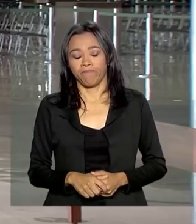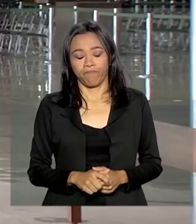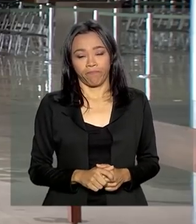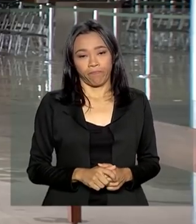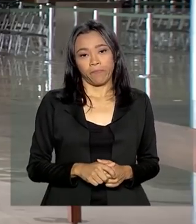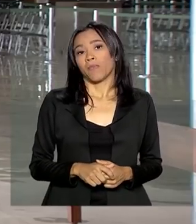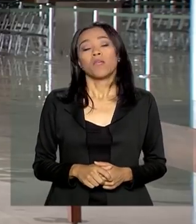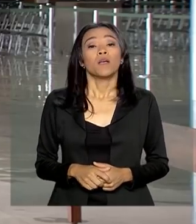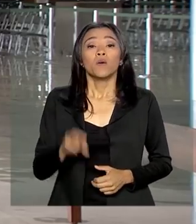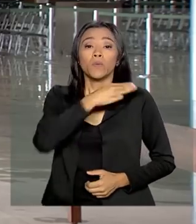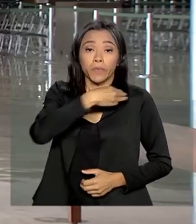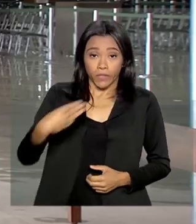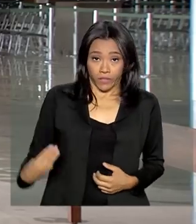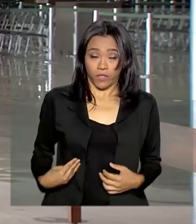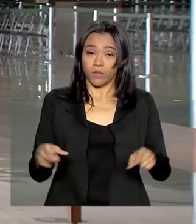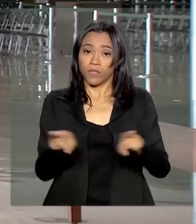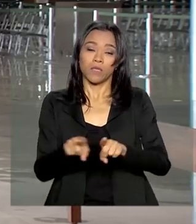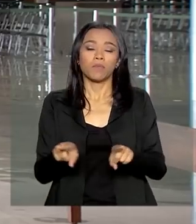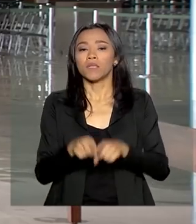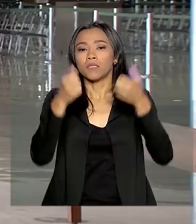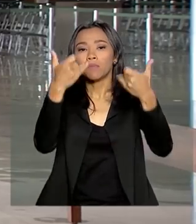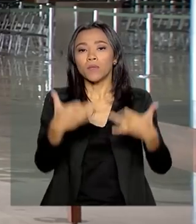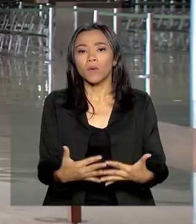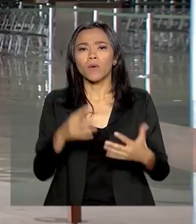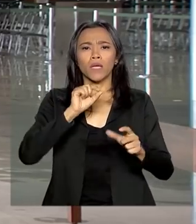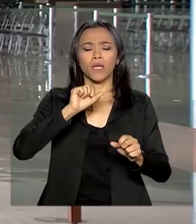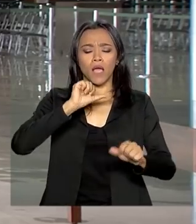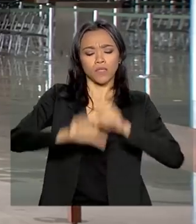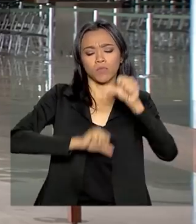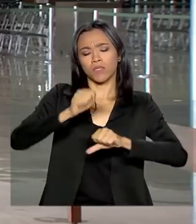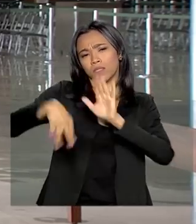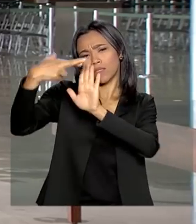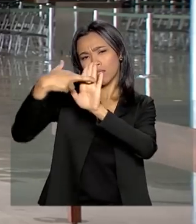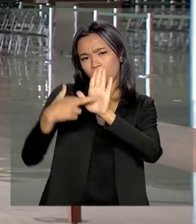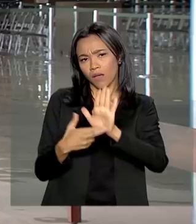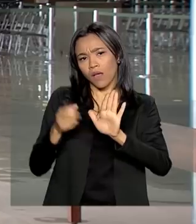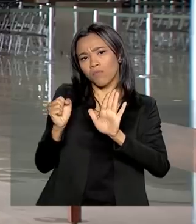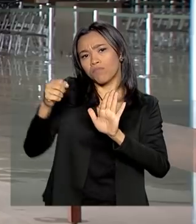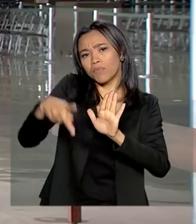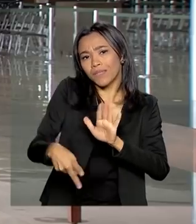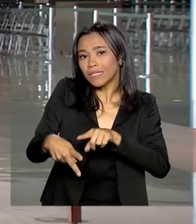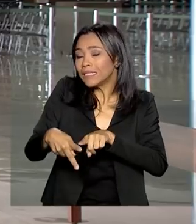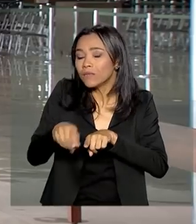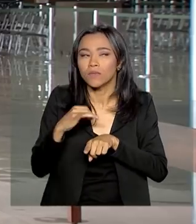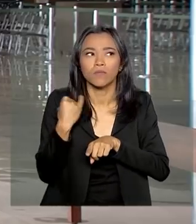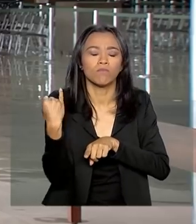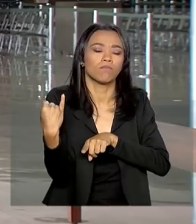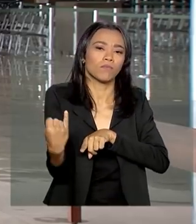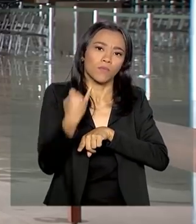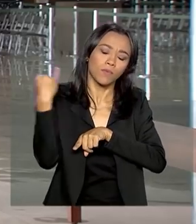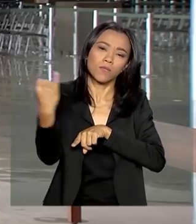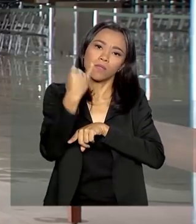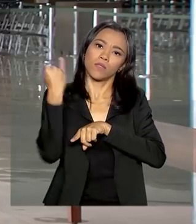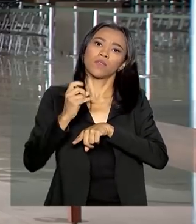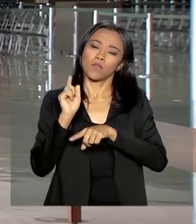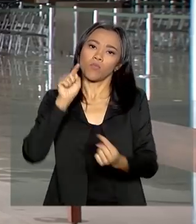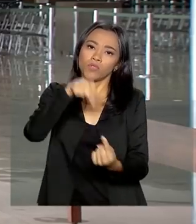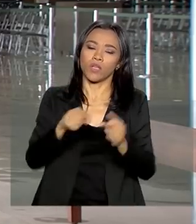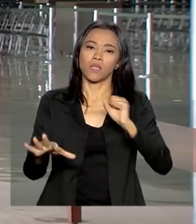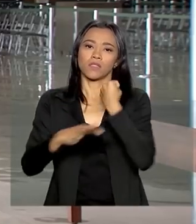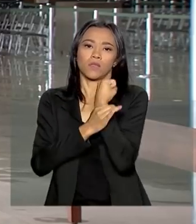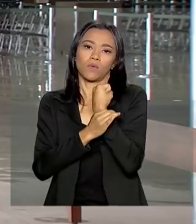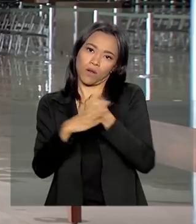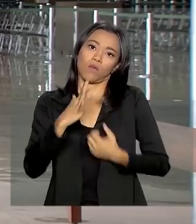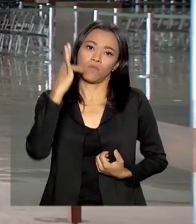O ministro disse ainda que as mudanças nas regras para se aposentar são fundamentais para garantir o futuro